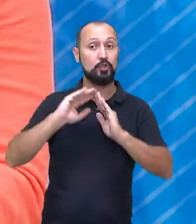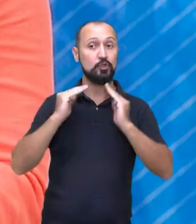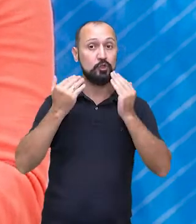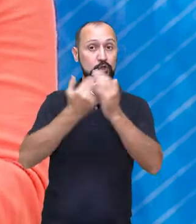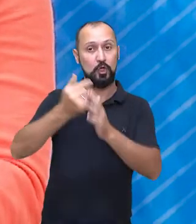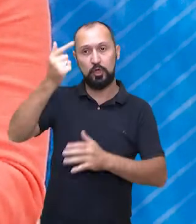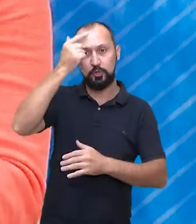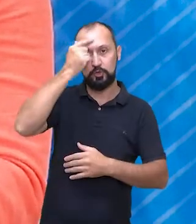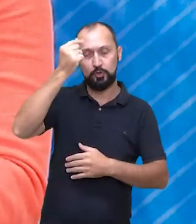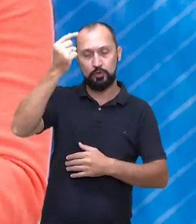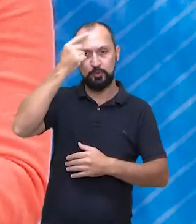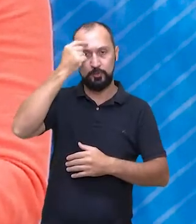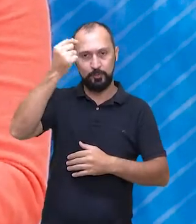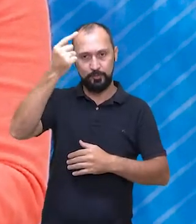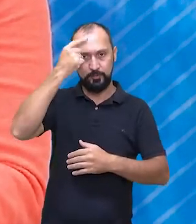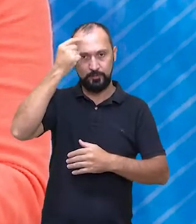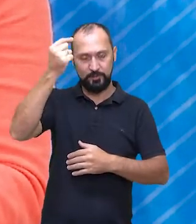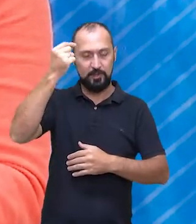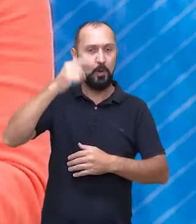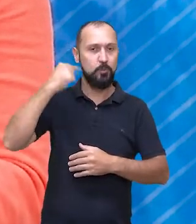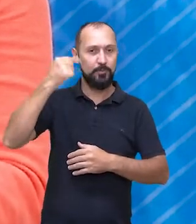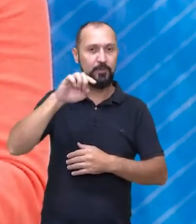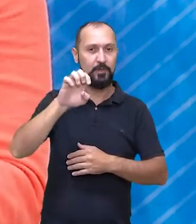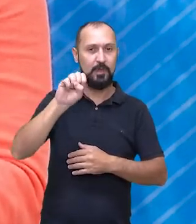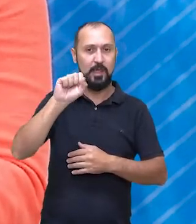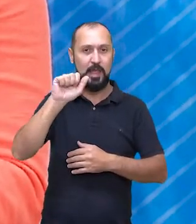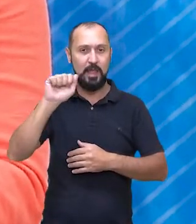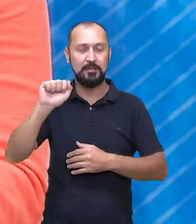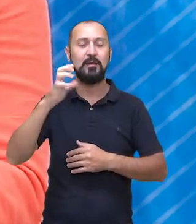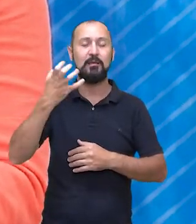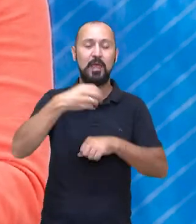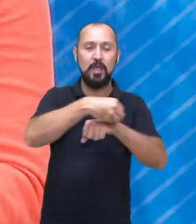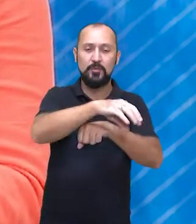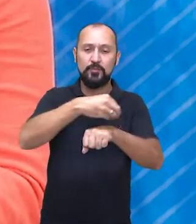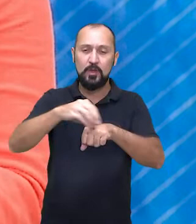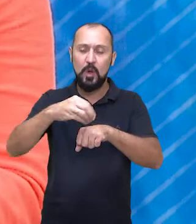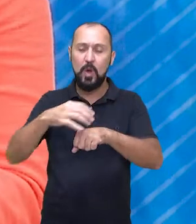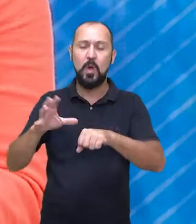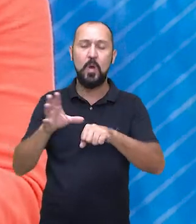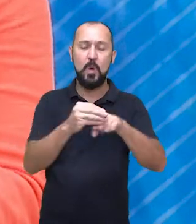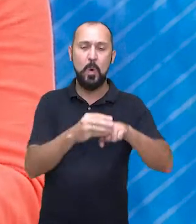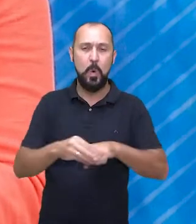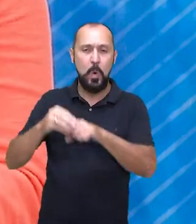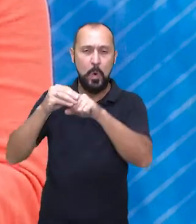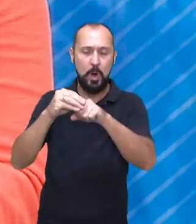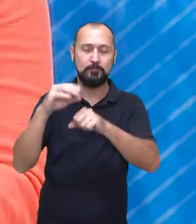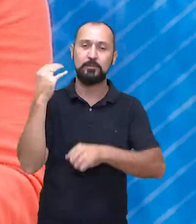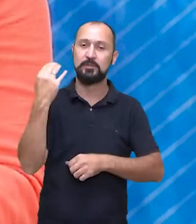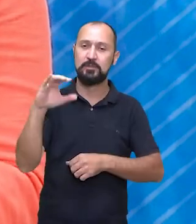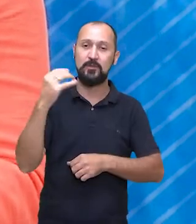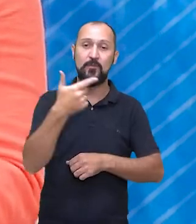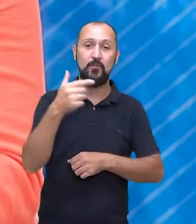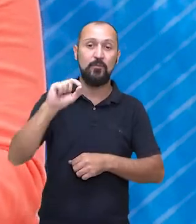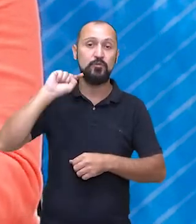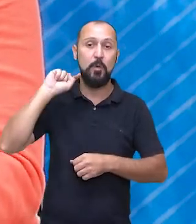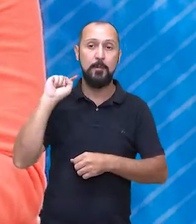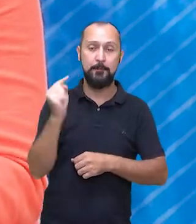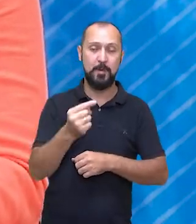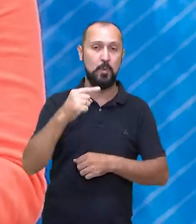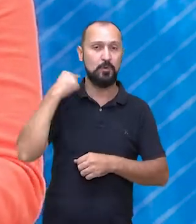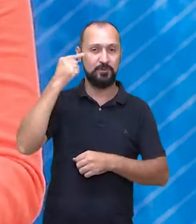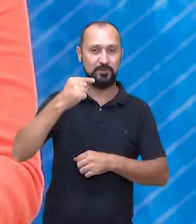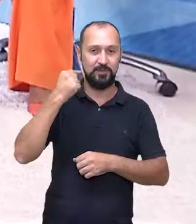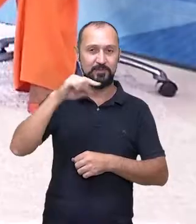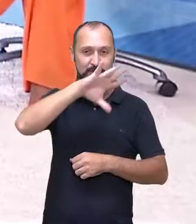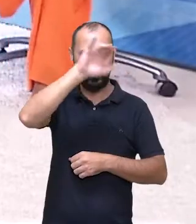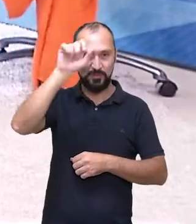de Mato Grosso do Sul a SMS tem a missão de levar conhecimento científico para os mais de 20 mil